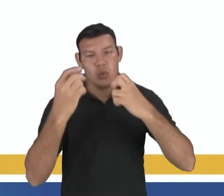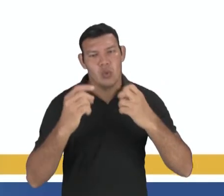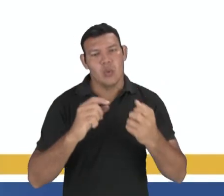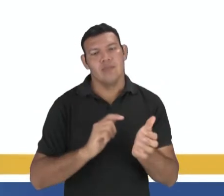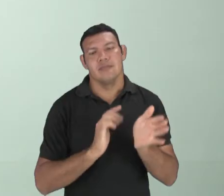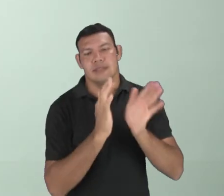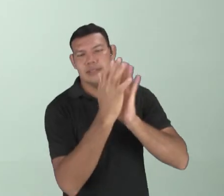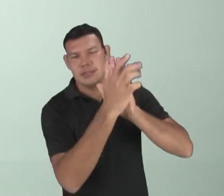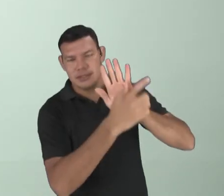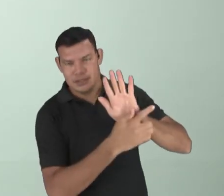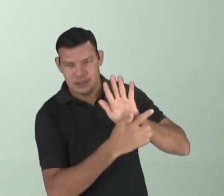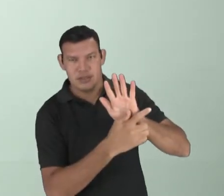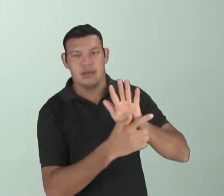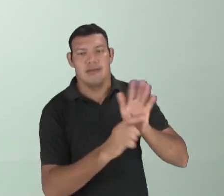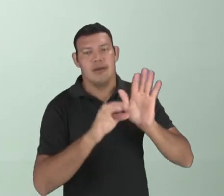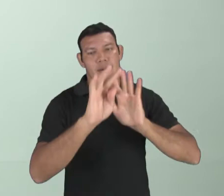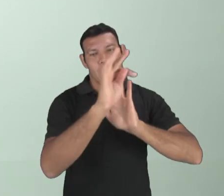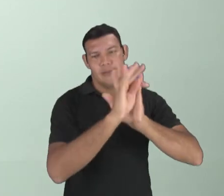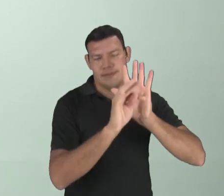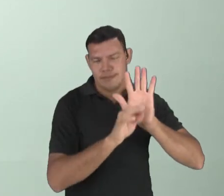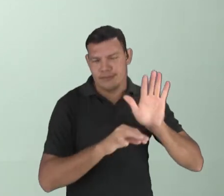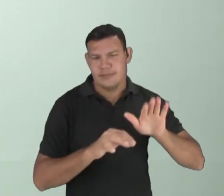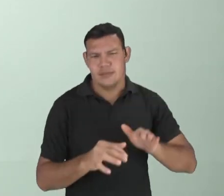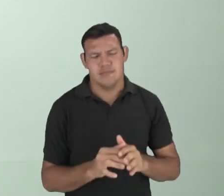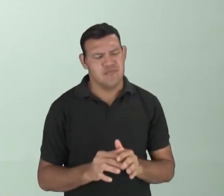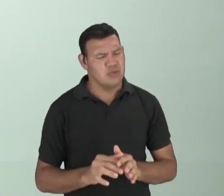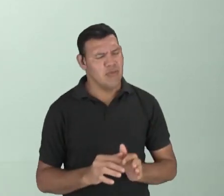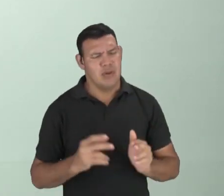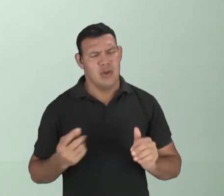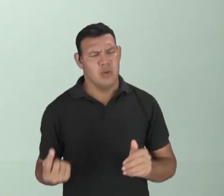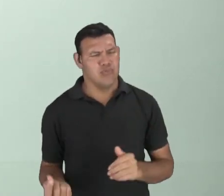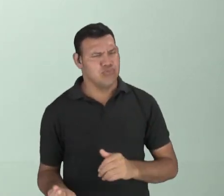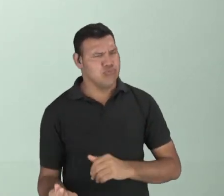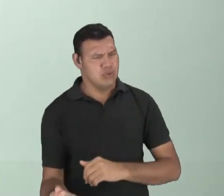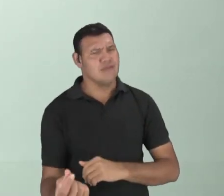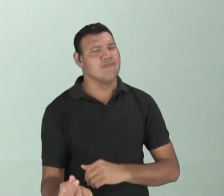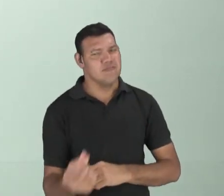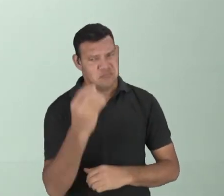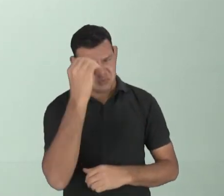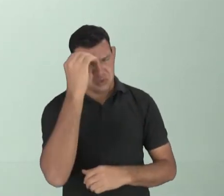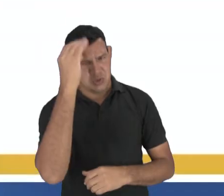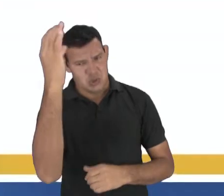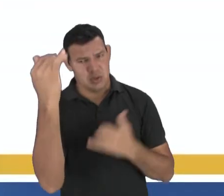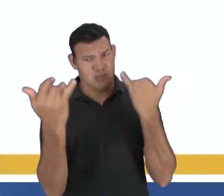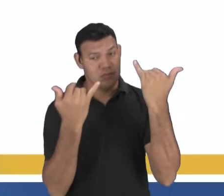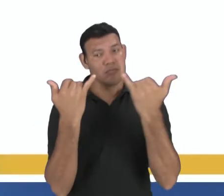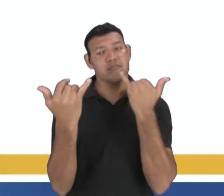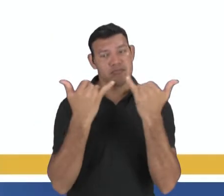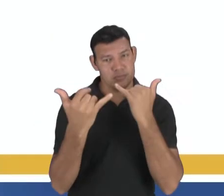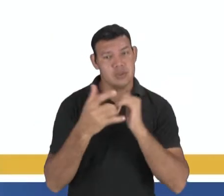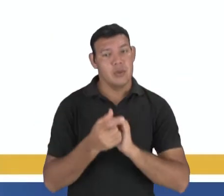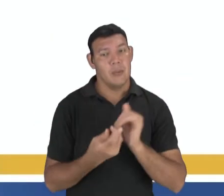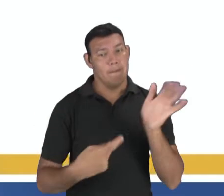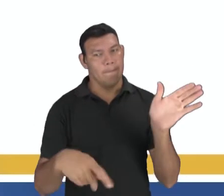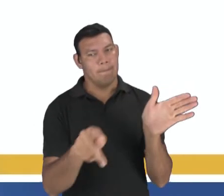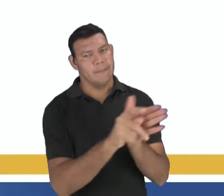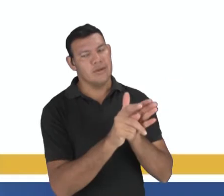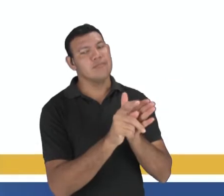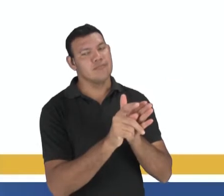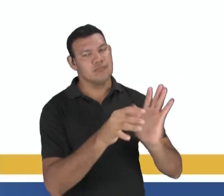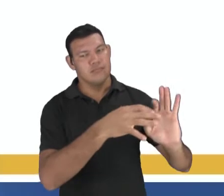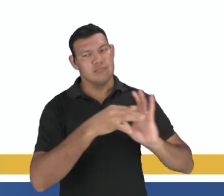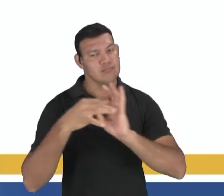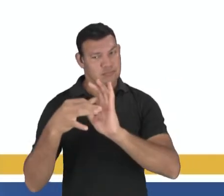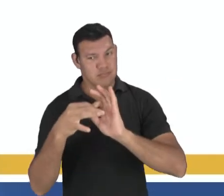conhecimento através de outros gêneros textuais, além de infinitos novos conhecimentos e informações pertencentes ao